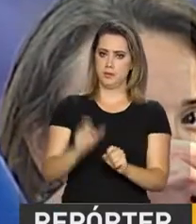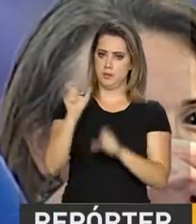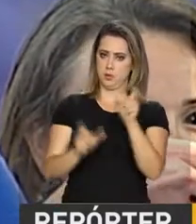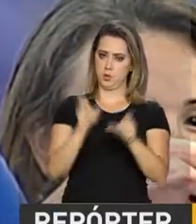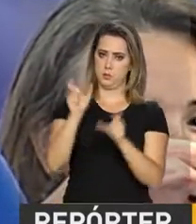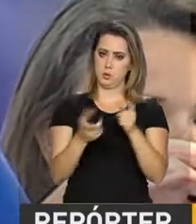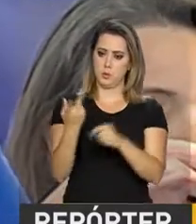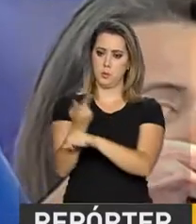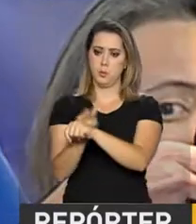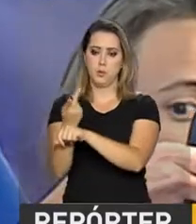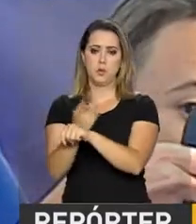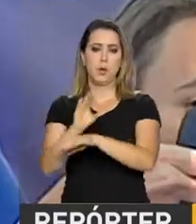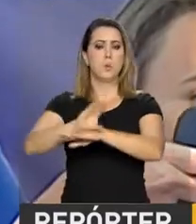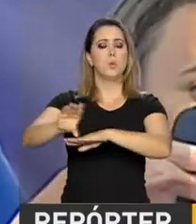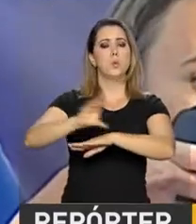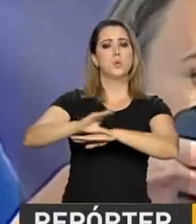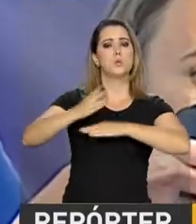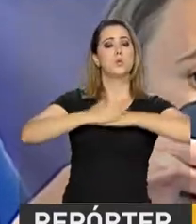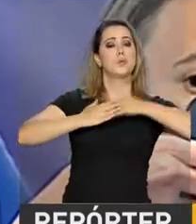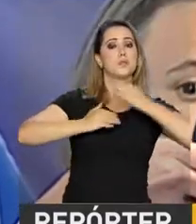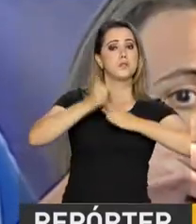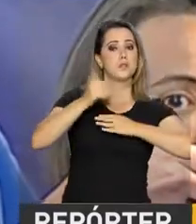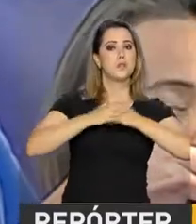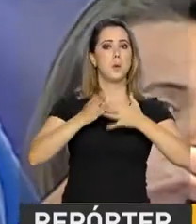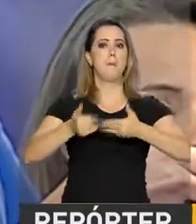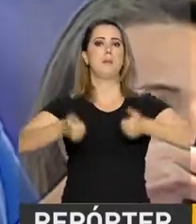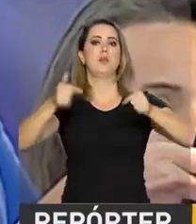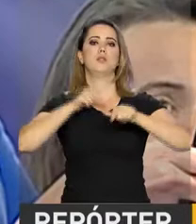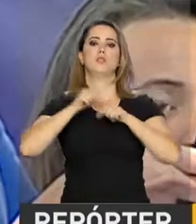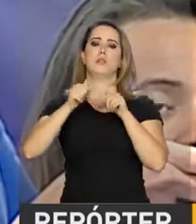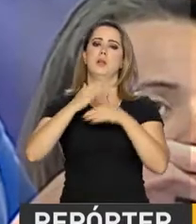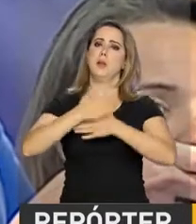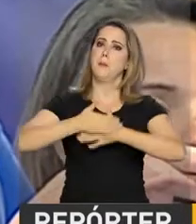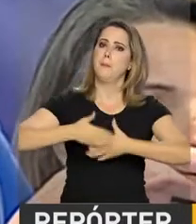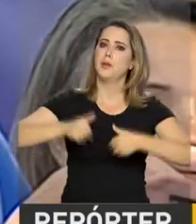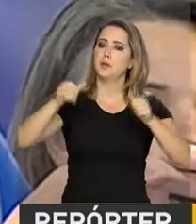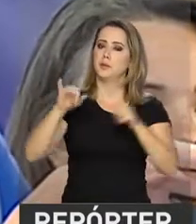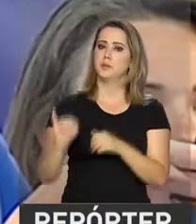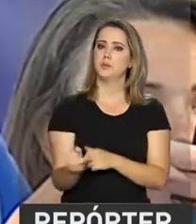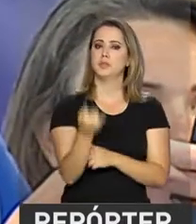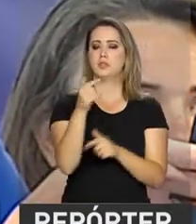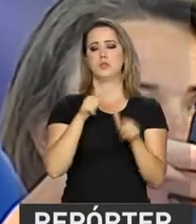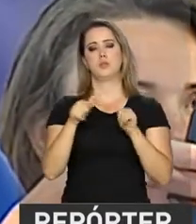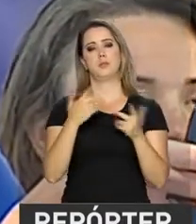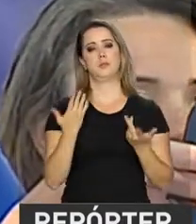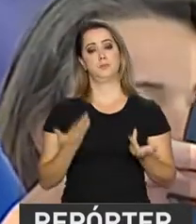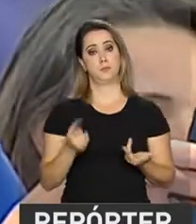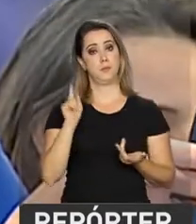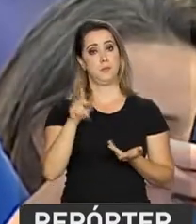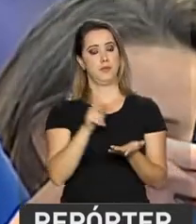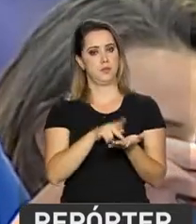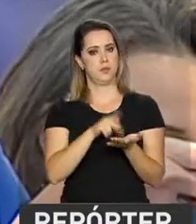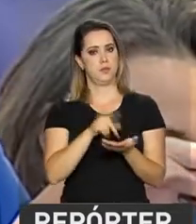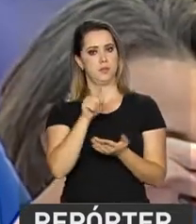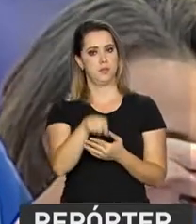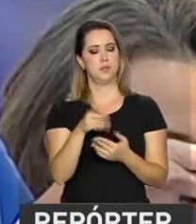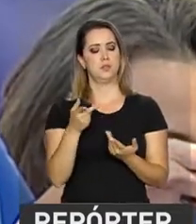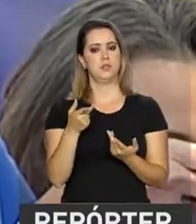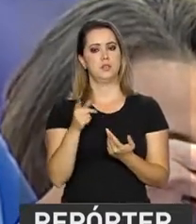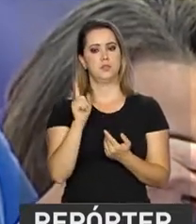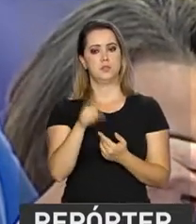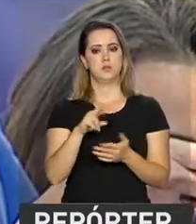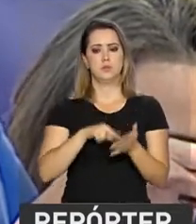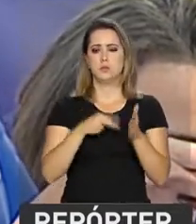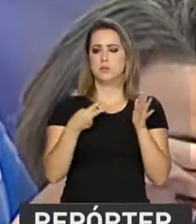buscar um curso profissional o melhor emprego uma melhor oportunidade de trabalho então na verdade é algo que